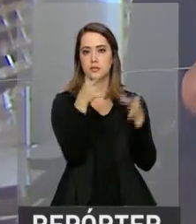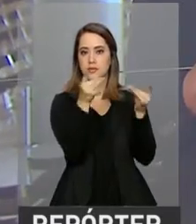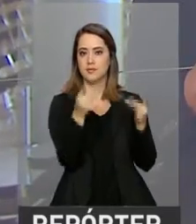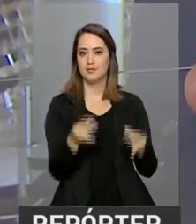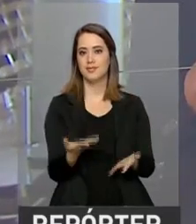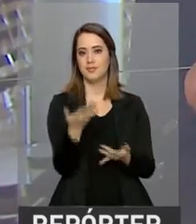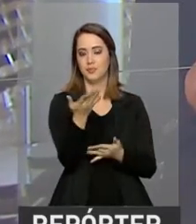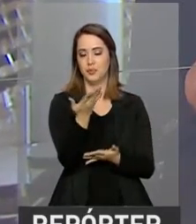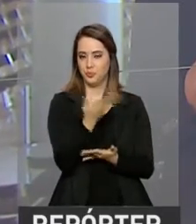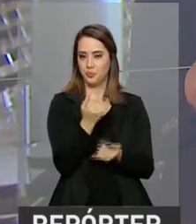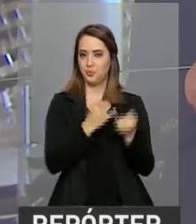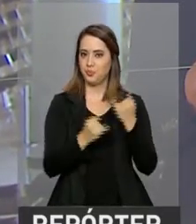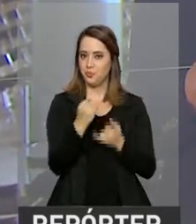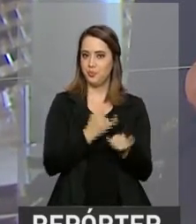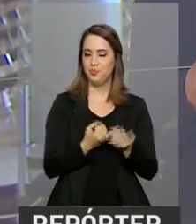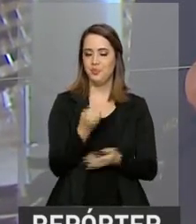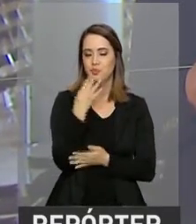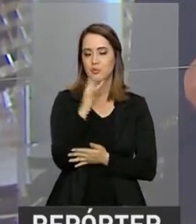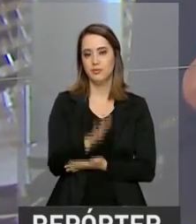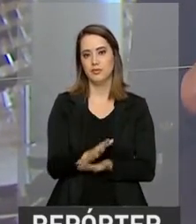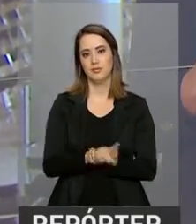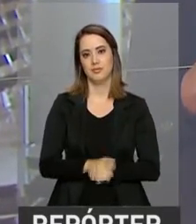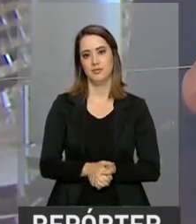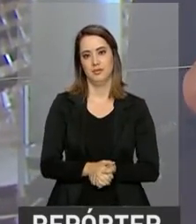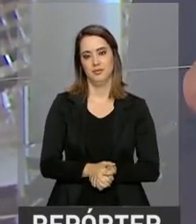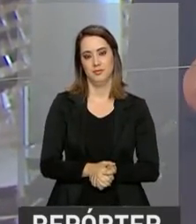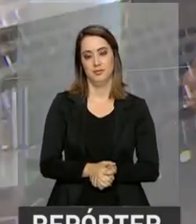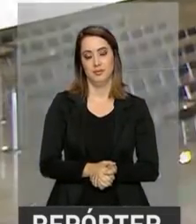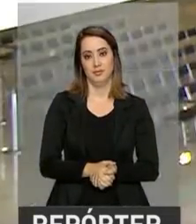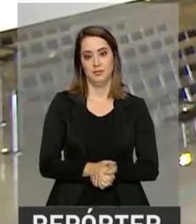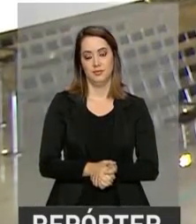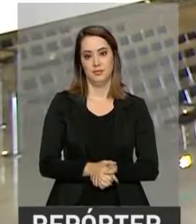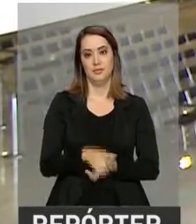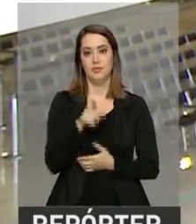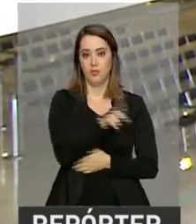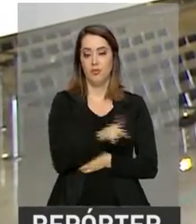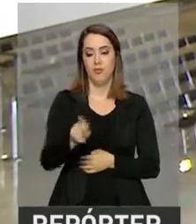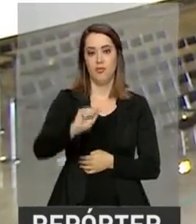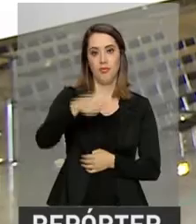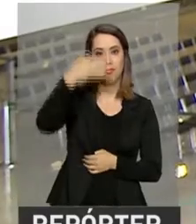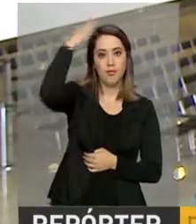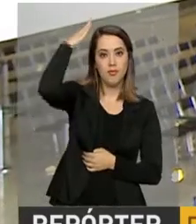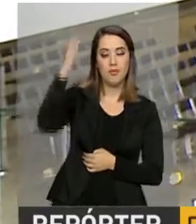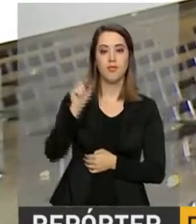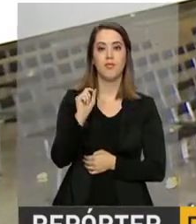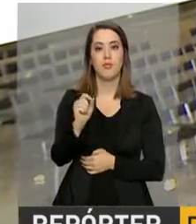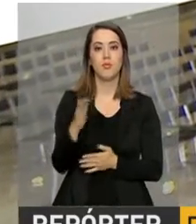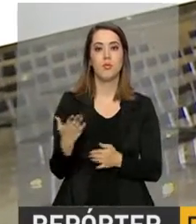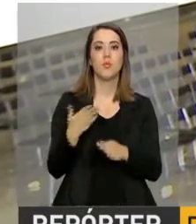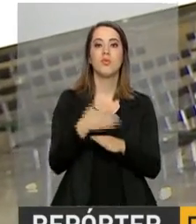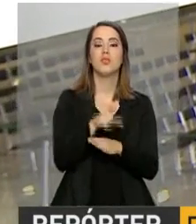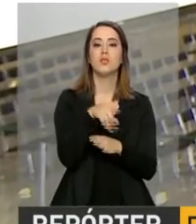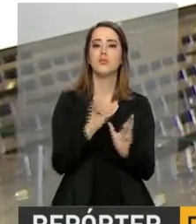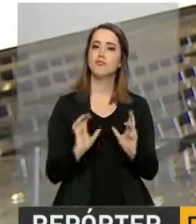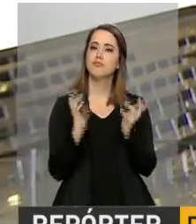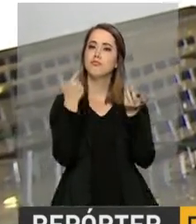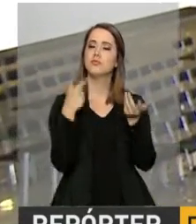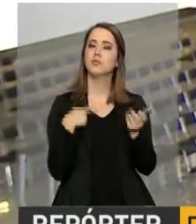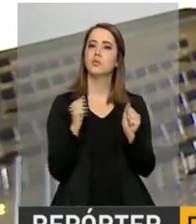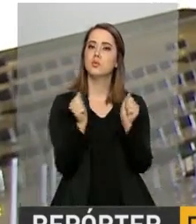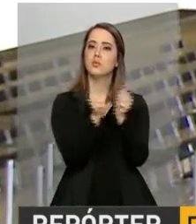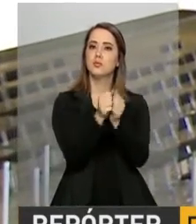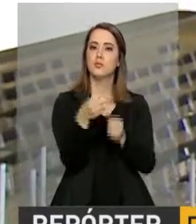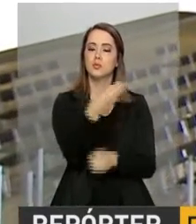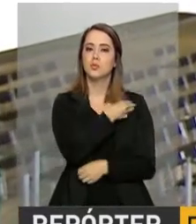pra gente paula bom dia onde além do mais a presidente em exercício michel temer participa dessa cerimônia junto com o